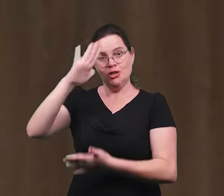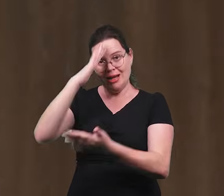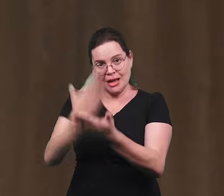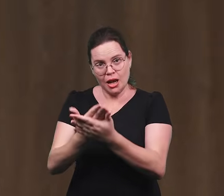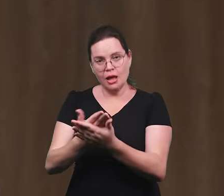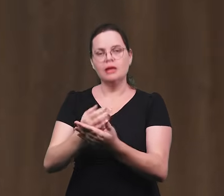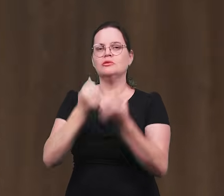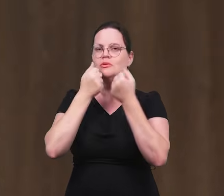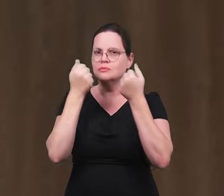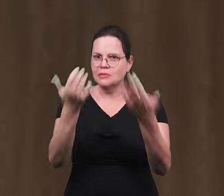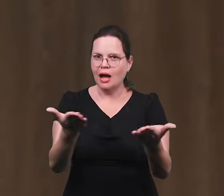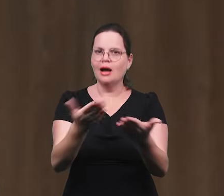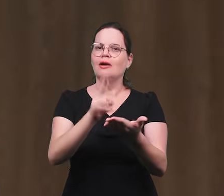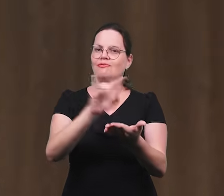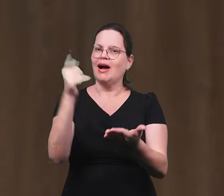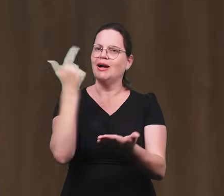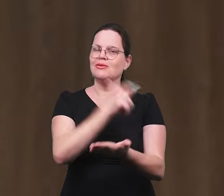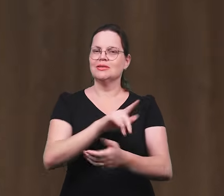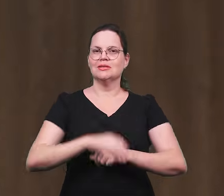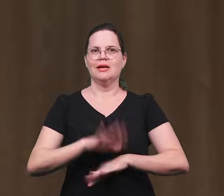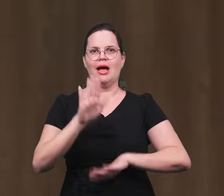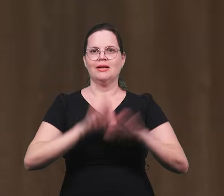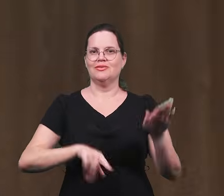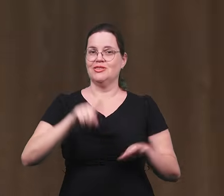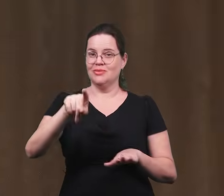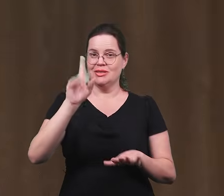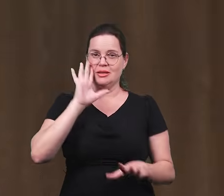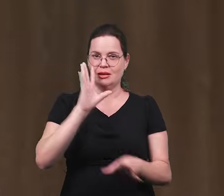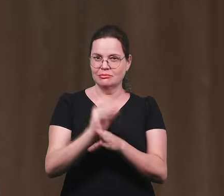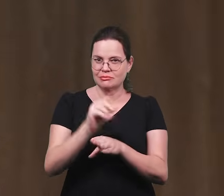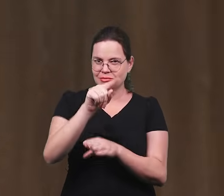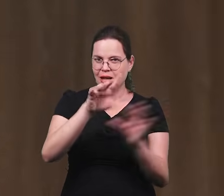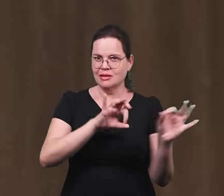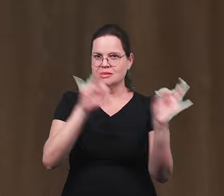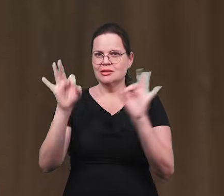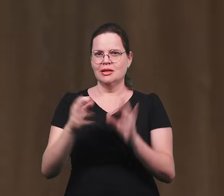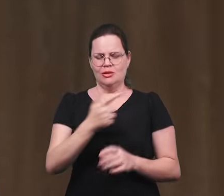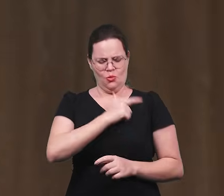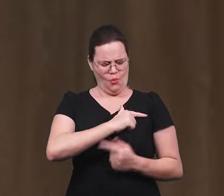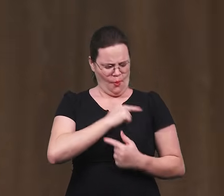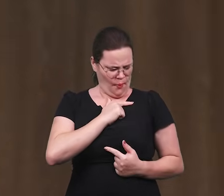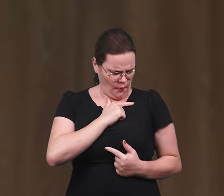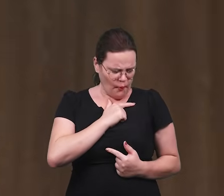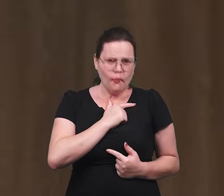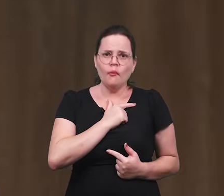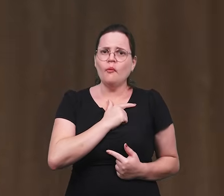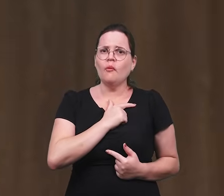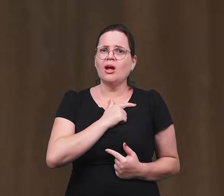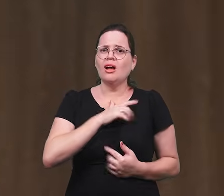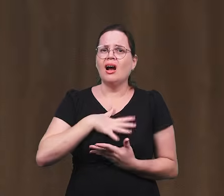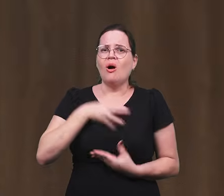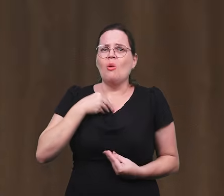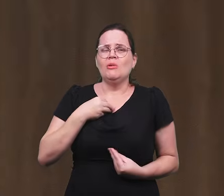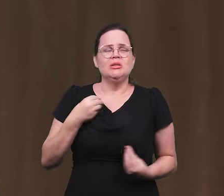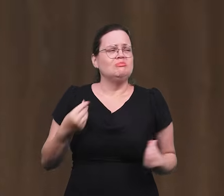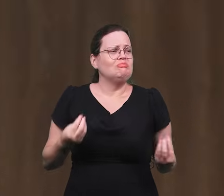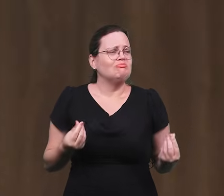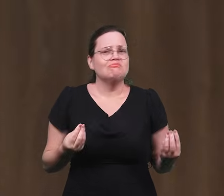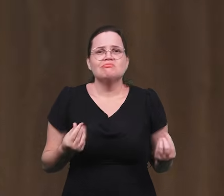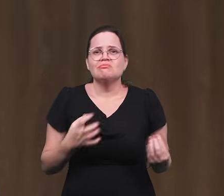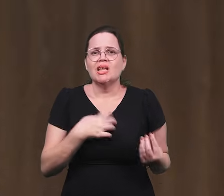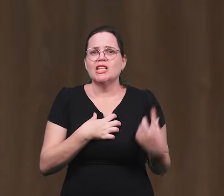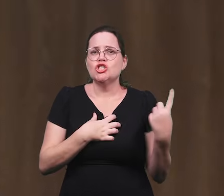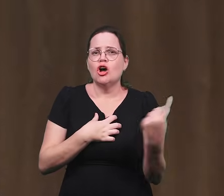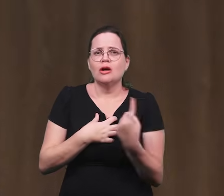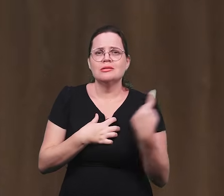receberemos. E às vezes você está aí assistindo o nosso programa, está sentindo um vazio na sua alma, às vezes uma solidão, está